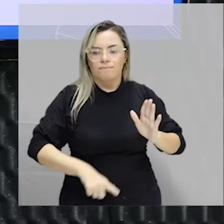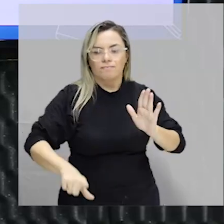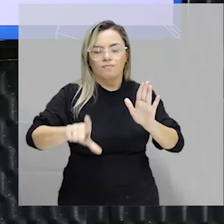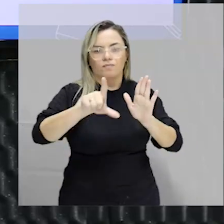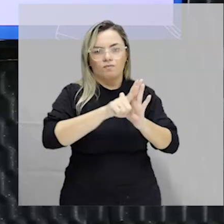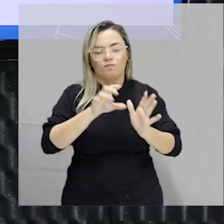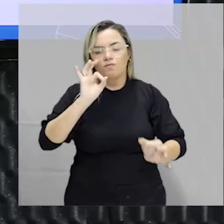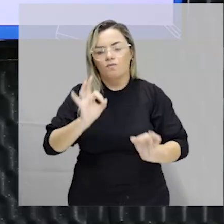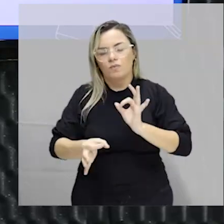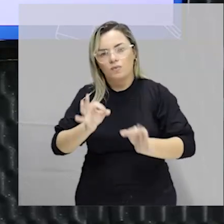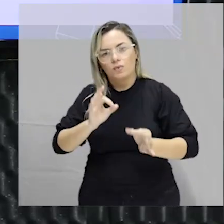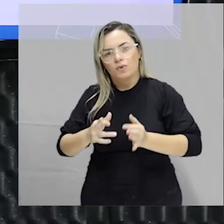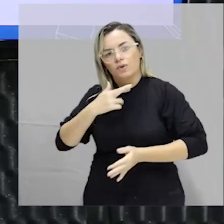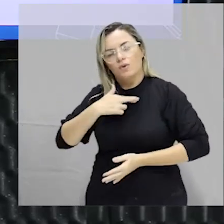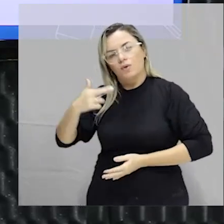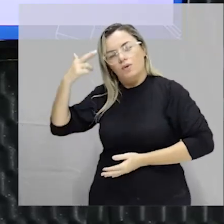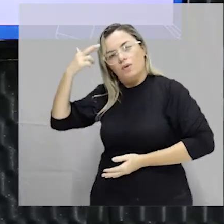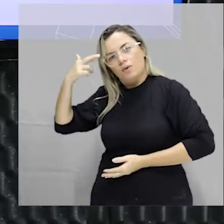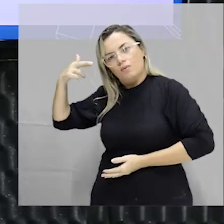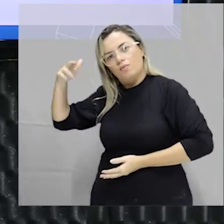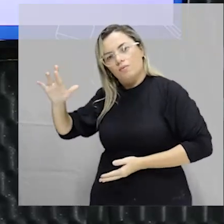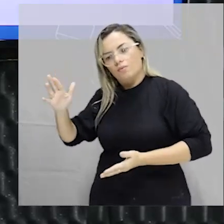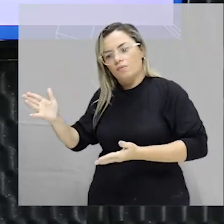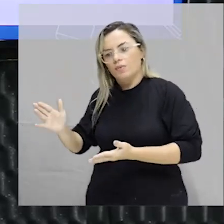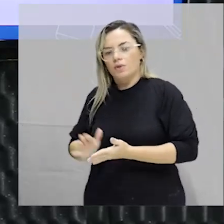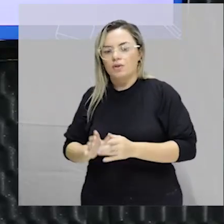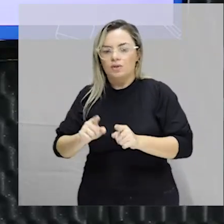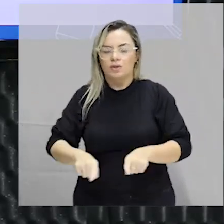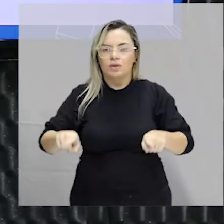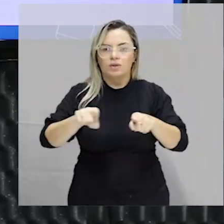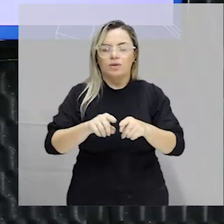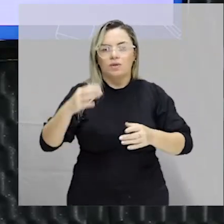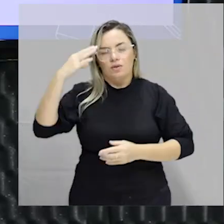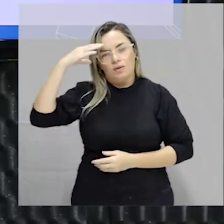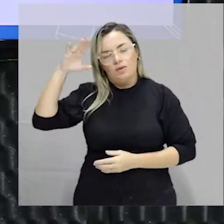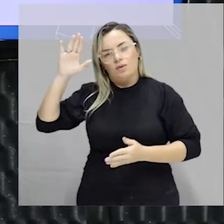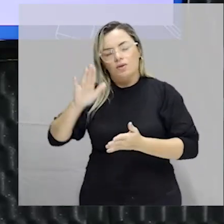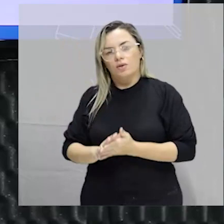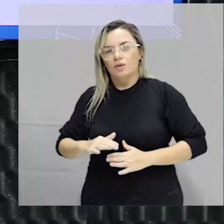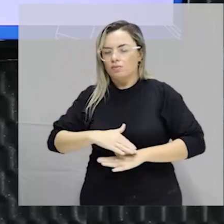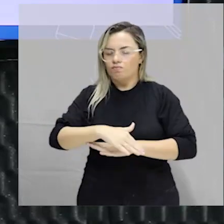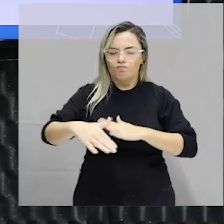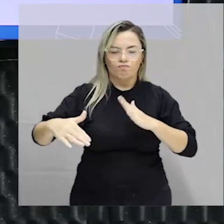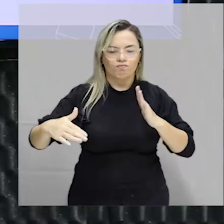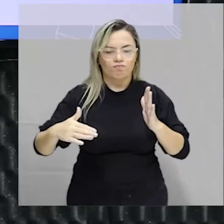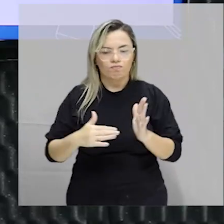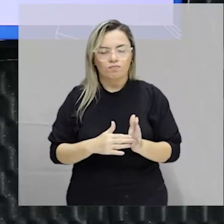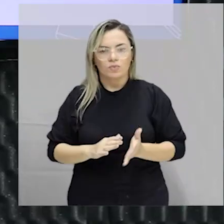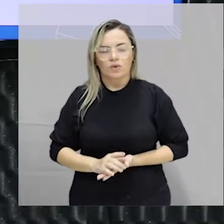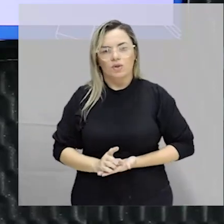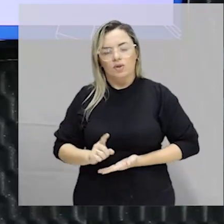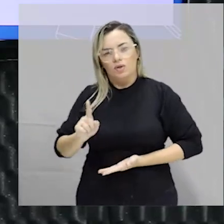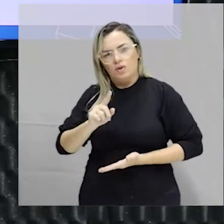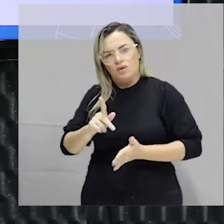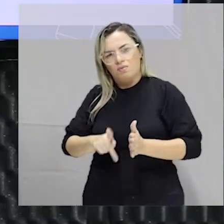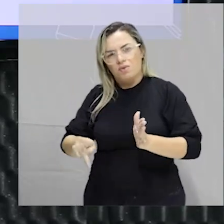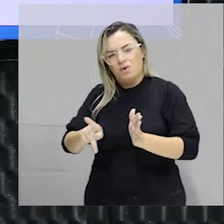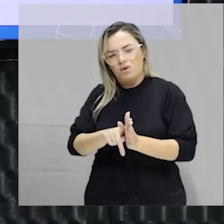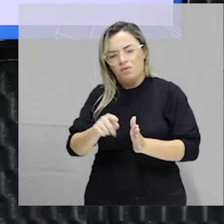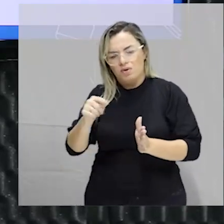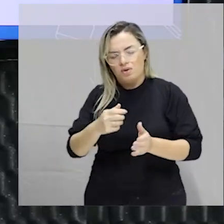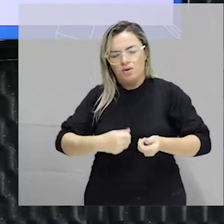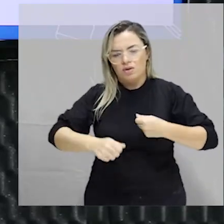aspectos jurídicos, a religião e a cultura também. Então, tudo aquilo que não é propriamente de ordem